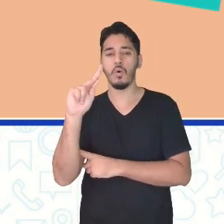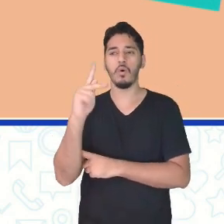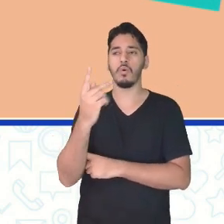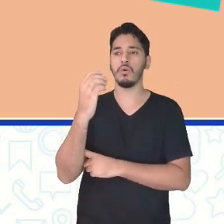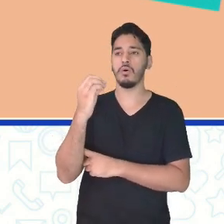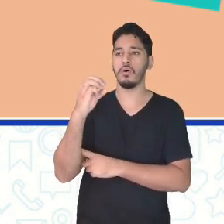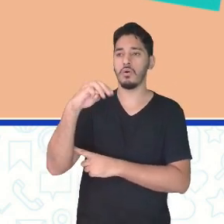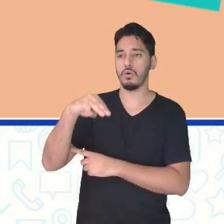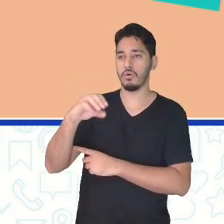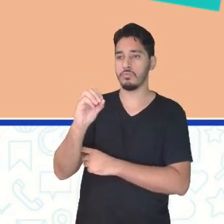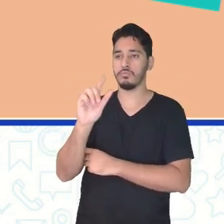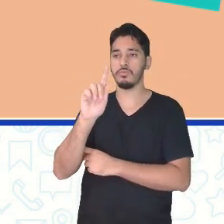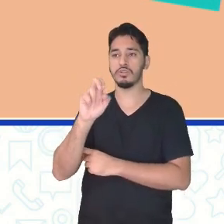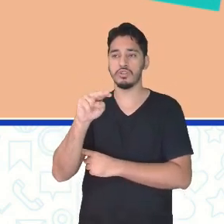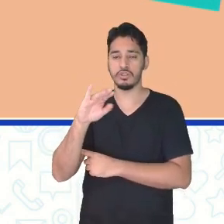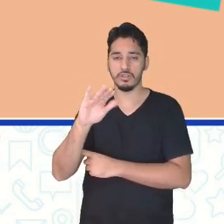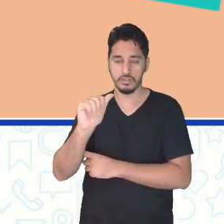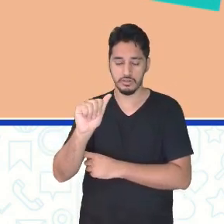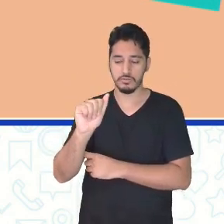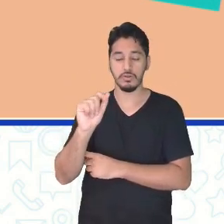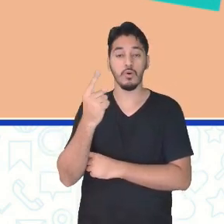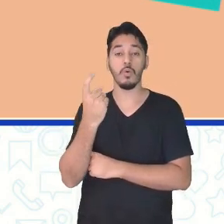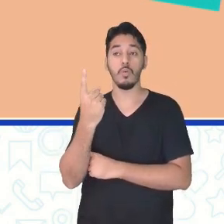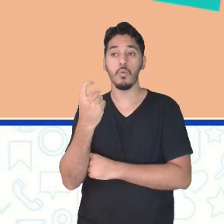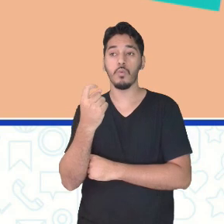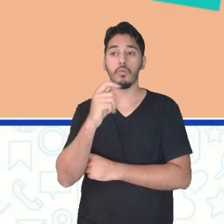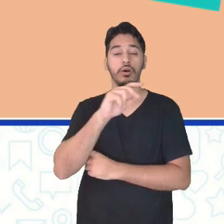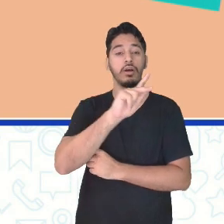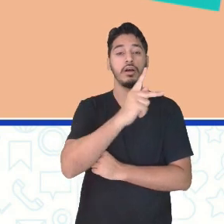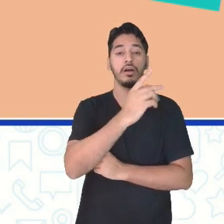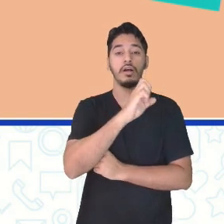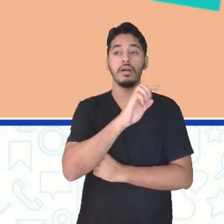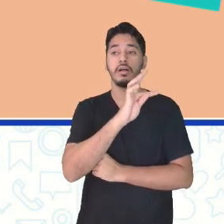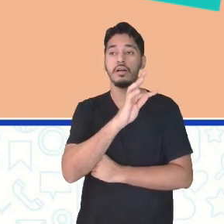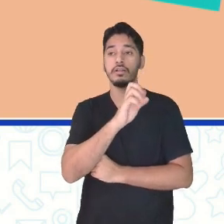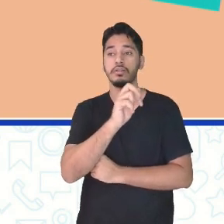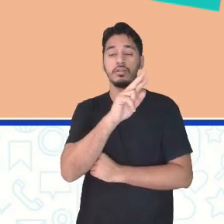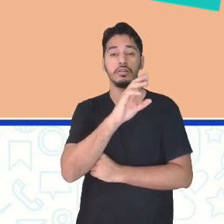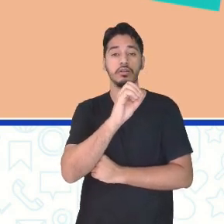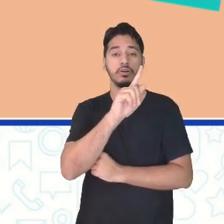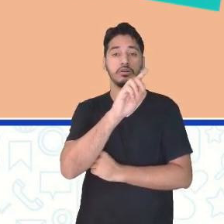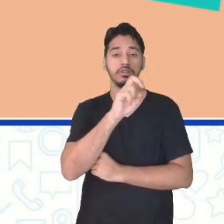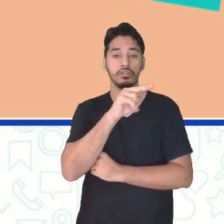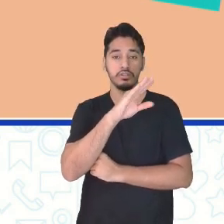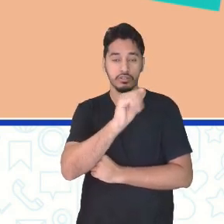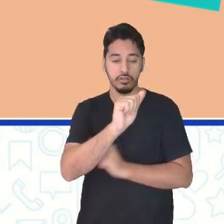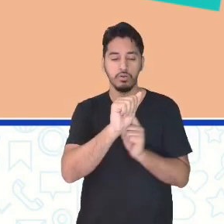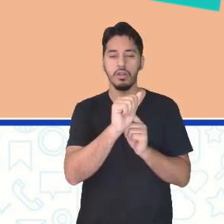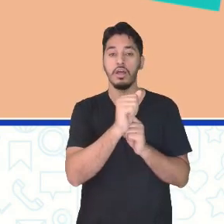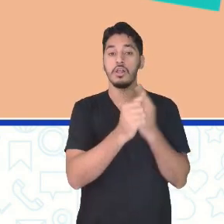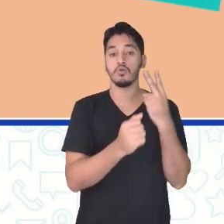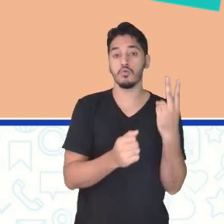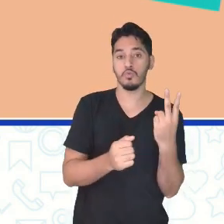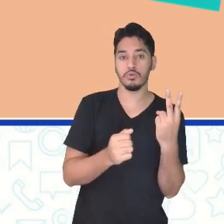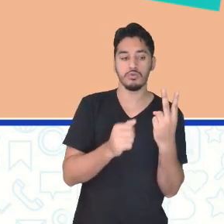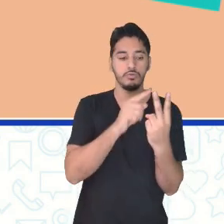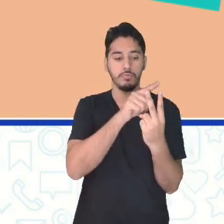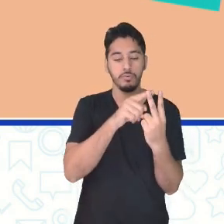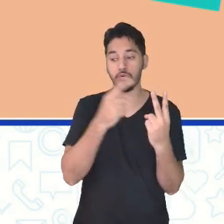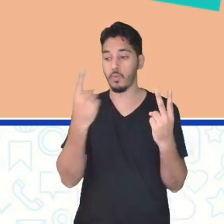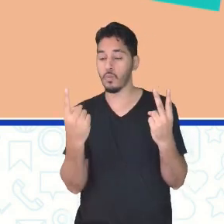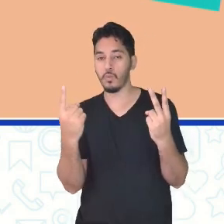uma única fase. E heterogênea, aquela que pode apresentar duas ou mais fases. Como eu falei na aula